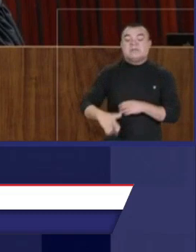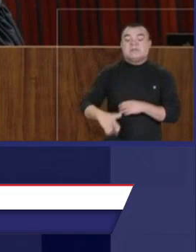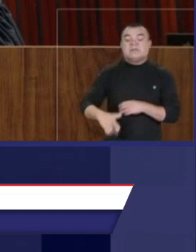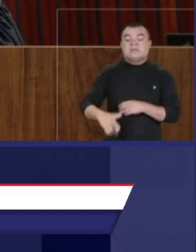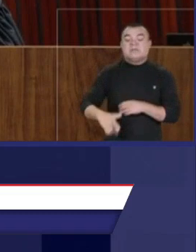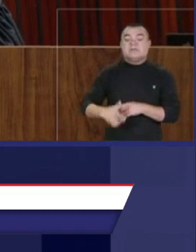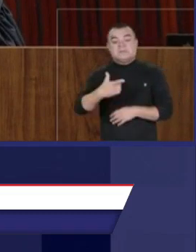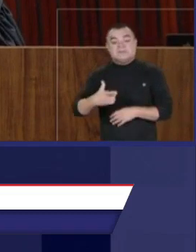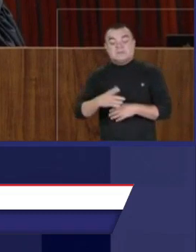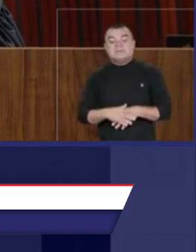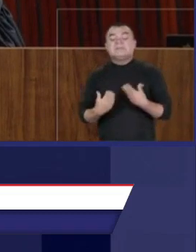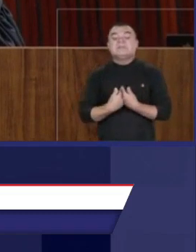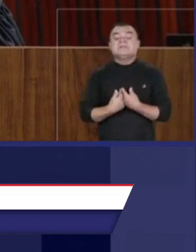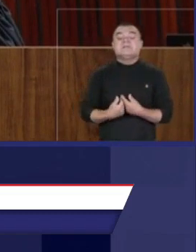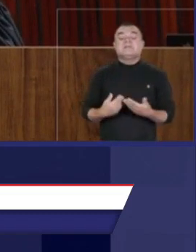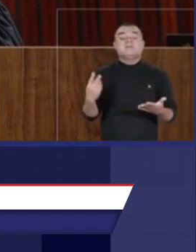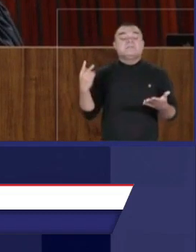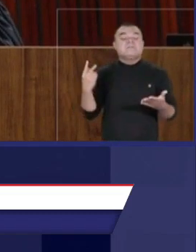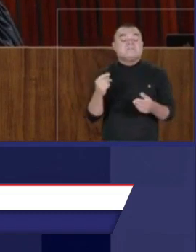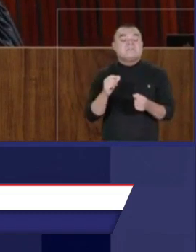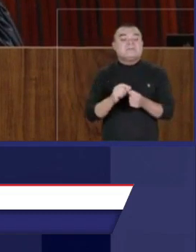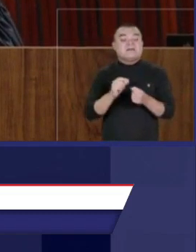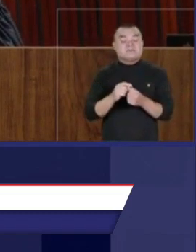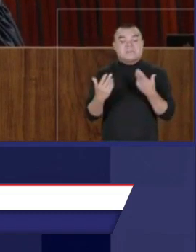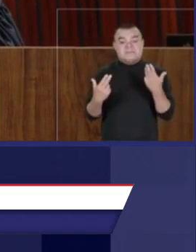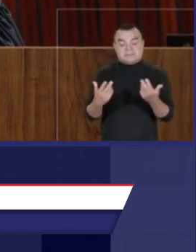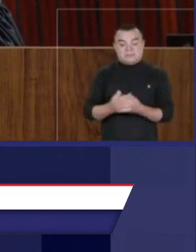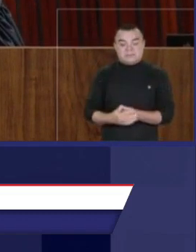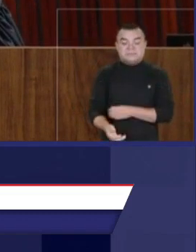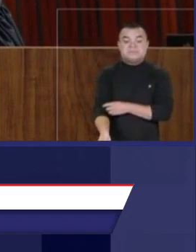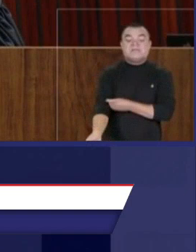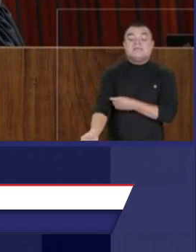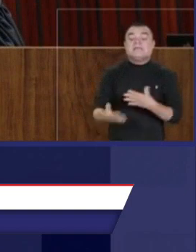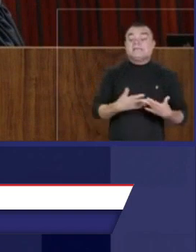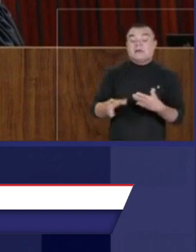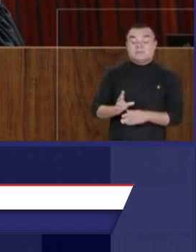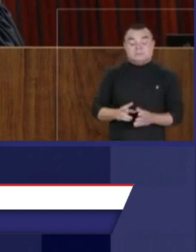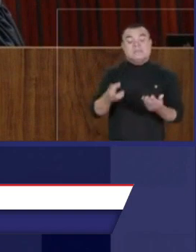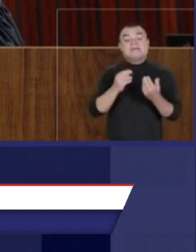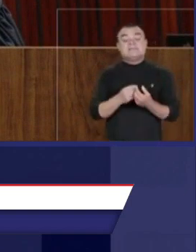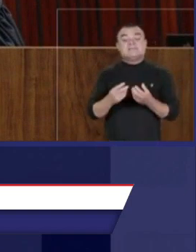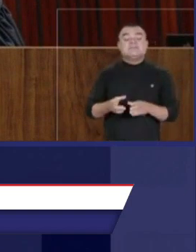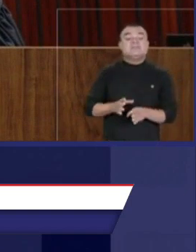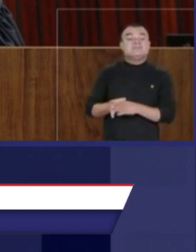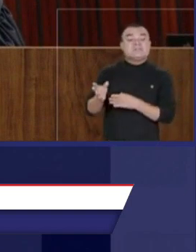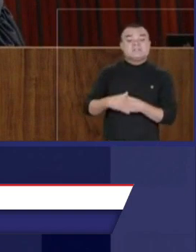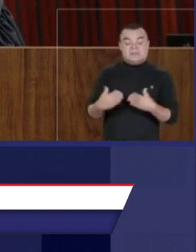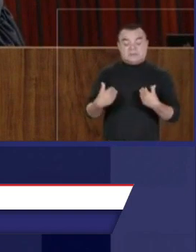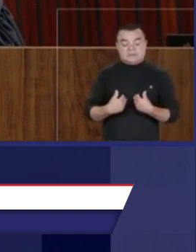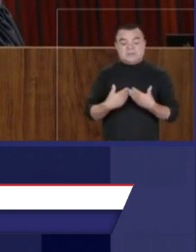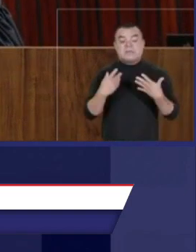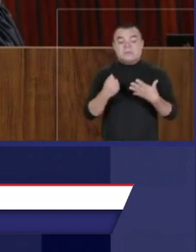que é quem propôs essa ação, e logo depois os advogados, tanto de Jair Bolsonaro como do candidato a vice dele na chapa, o